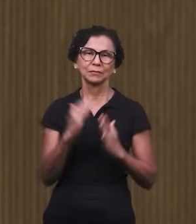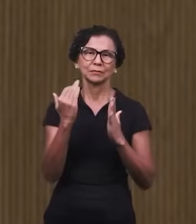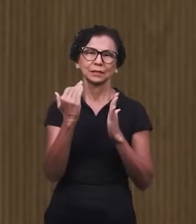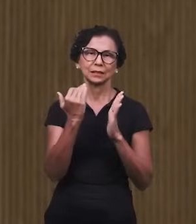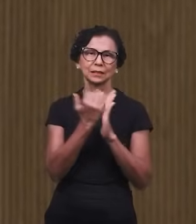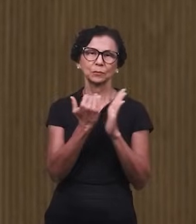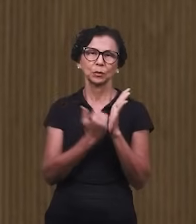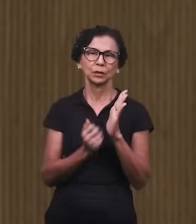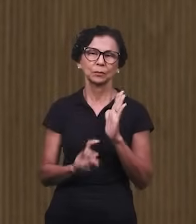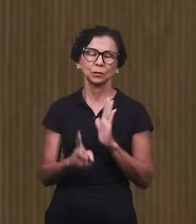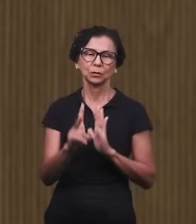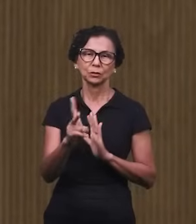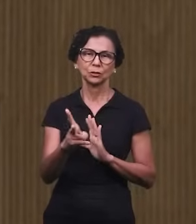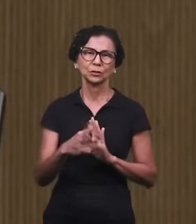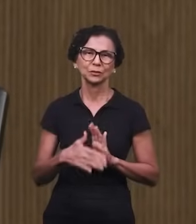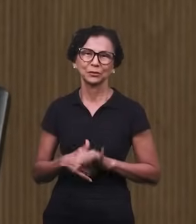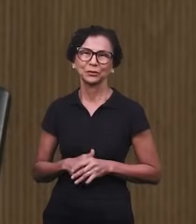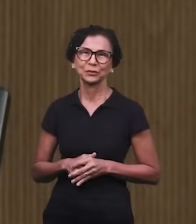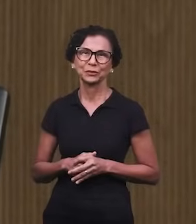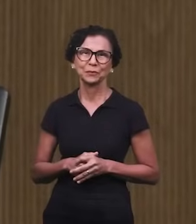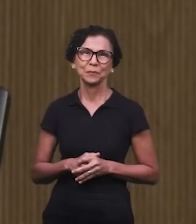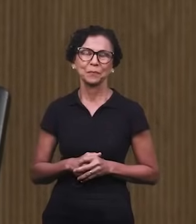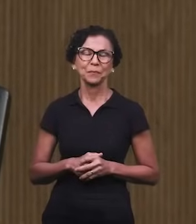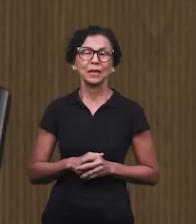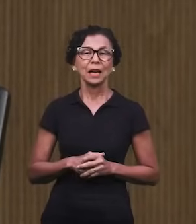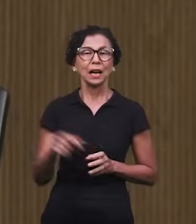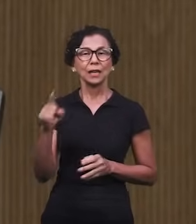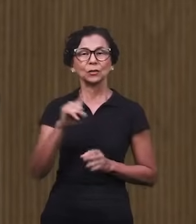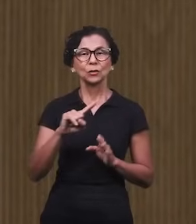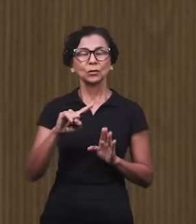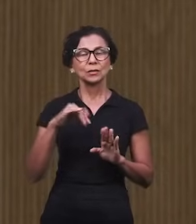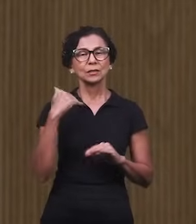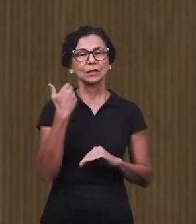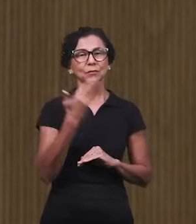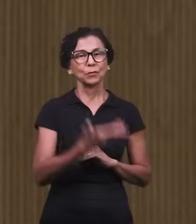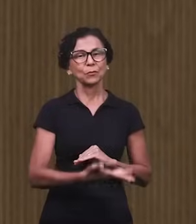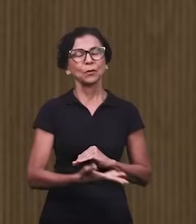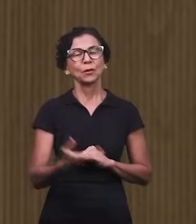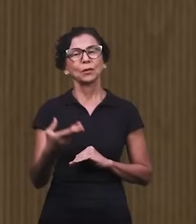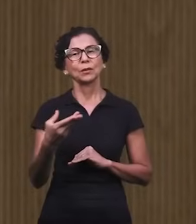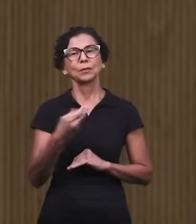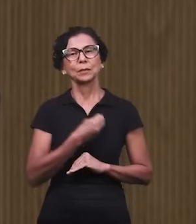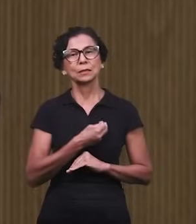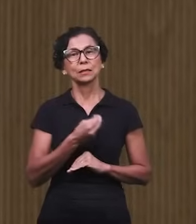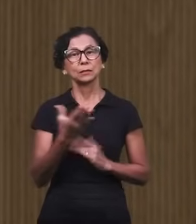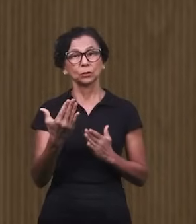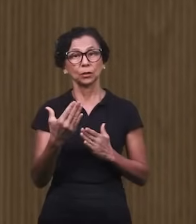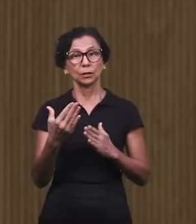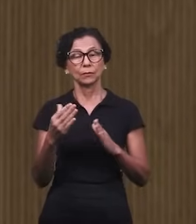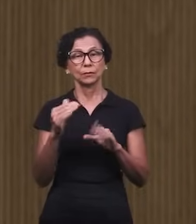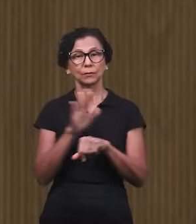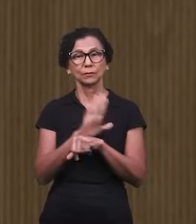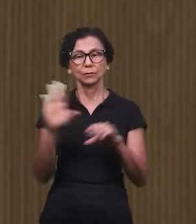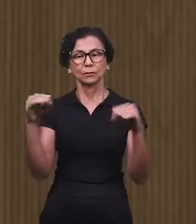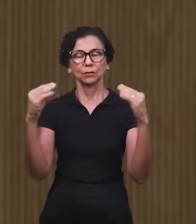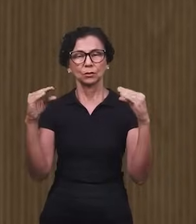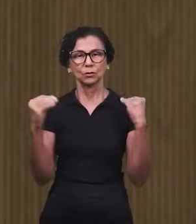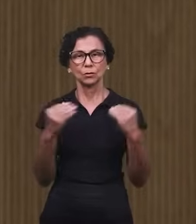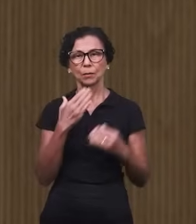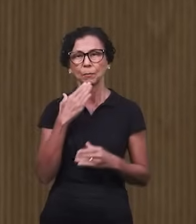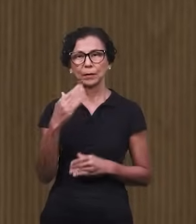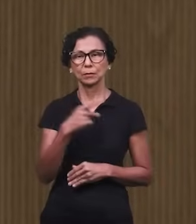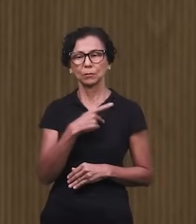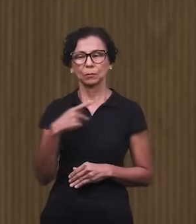também agradecer a todos vocês que nos enviam vídeos também. E você, jovem, que também está querendo enviar o seu vídeo, chega ao seu